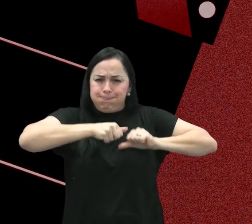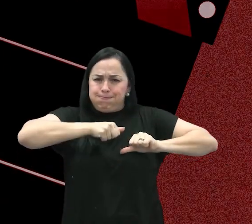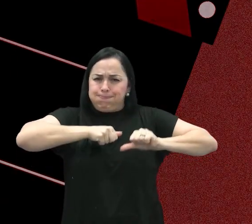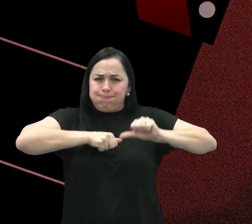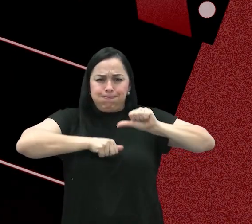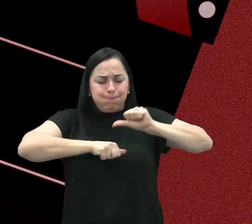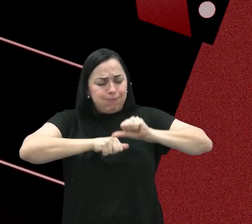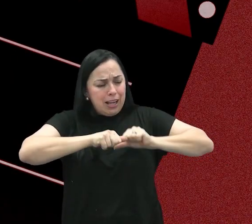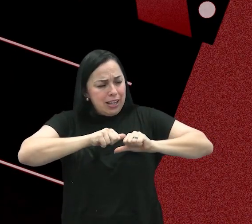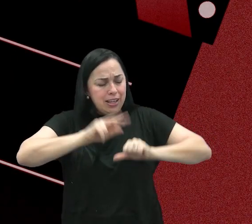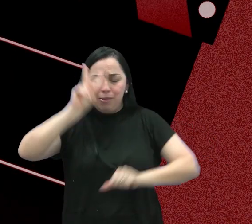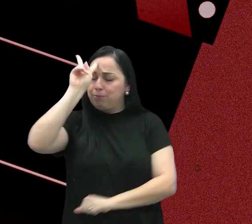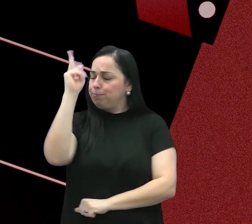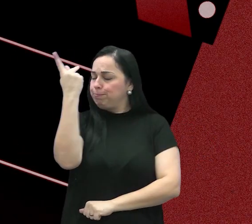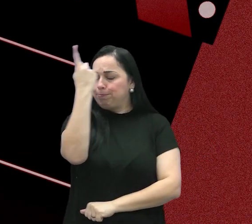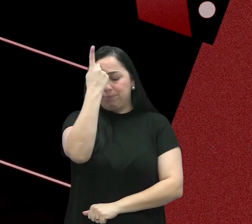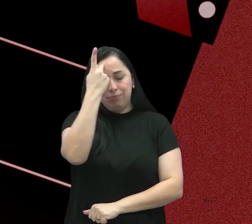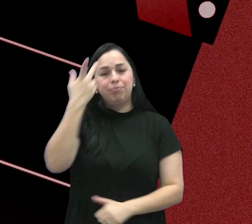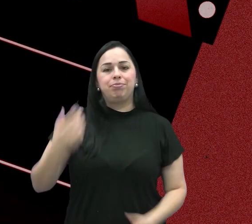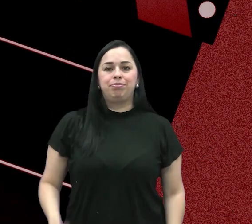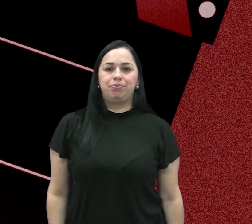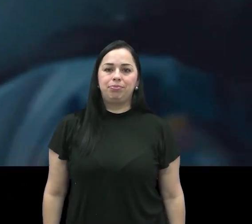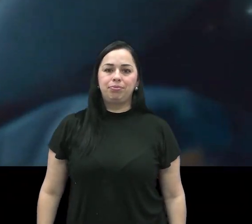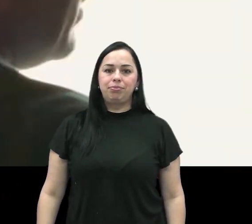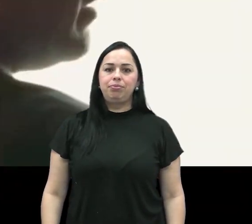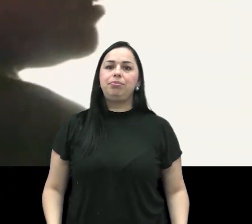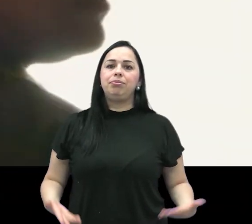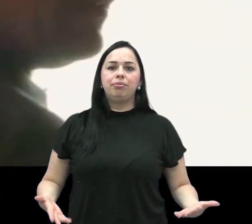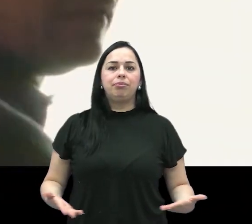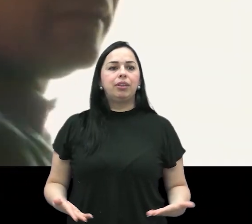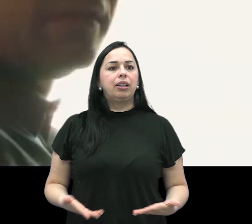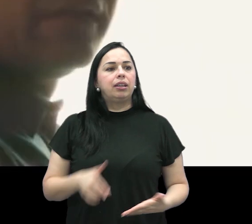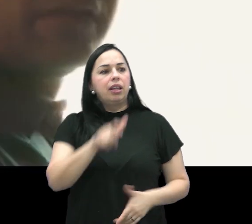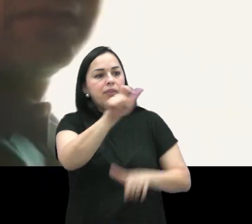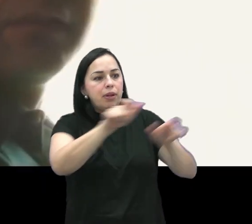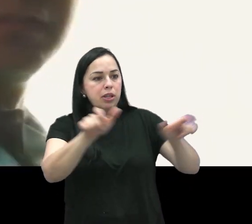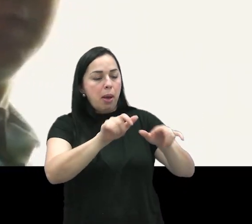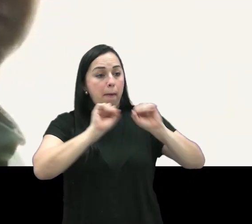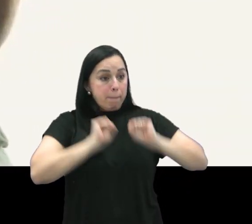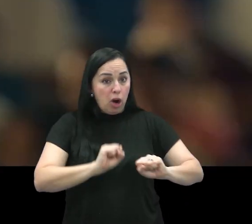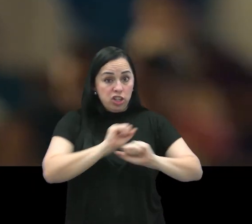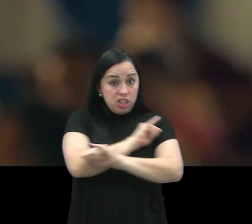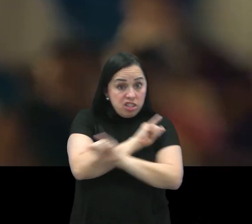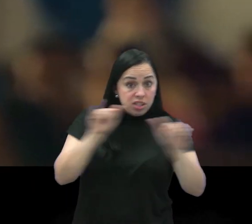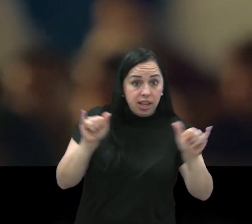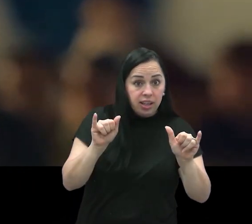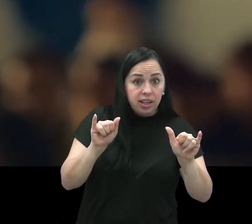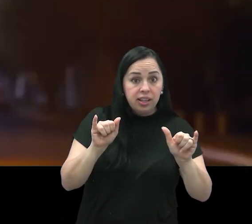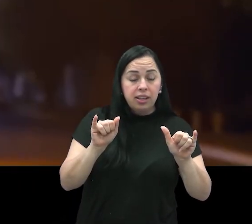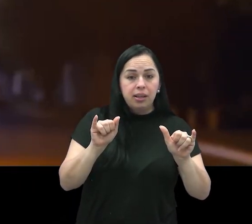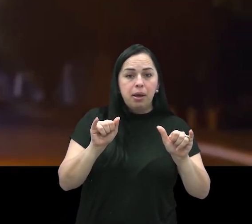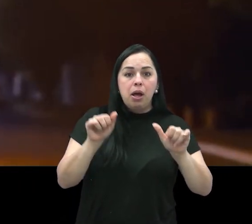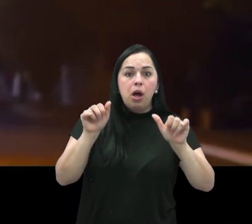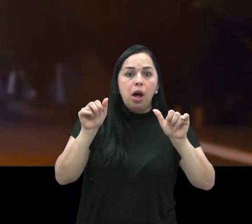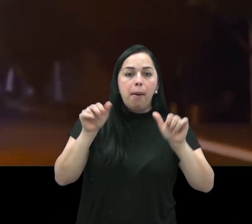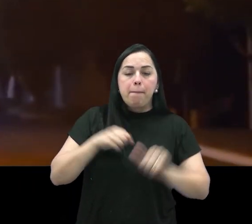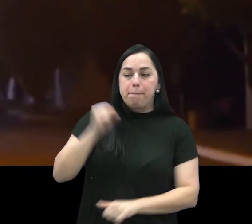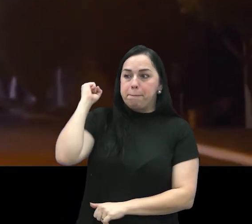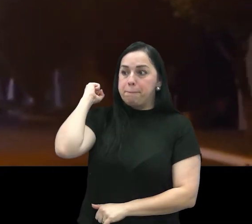suas convicções são colocadas em xeque. Quer dizer que alguém aqui pode afirmar que